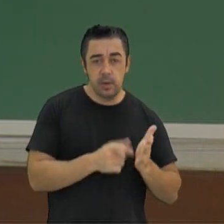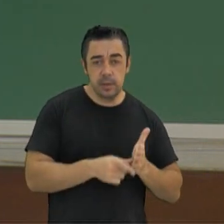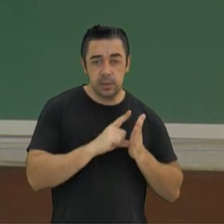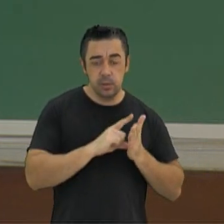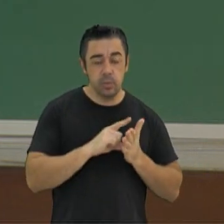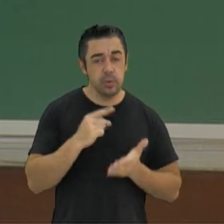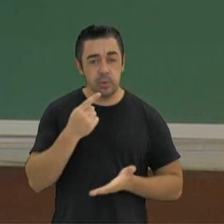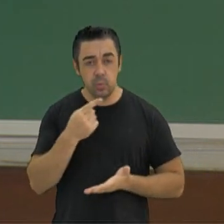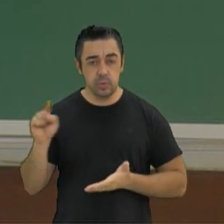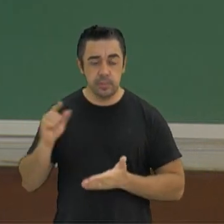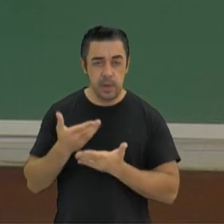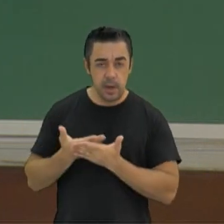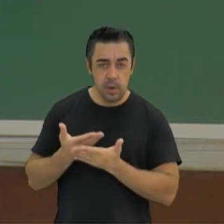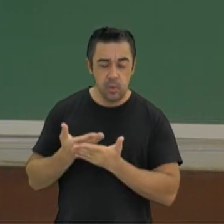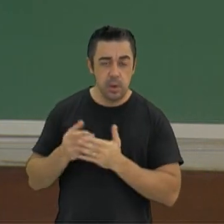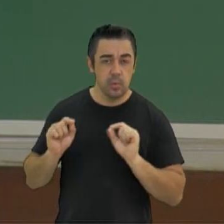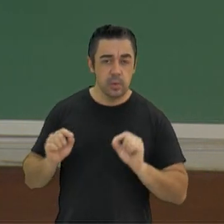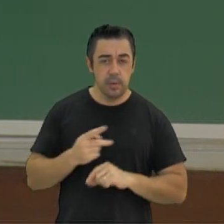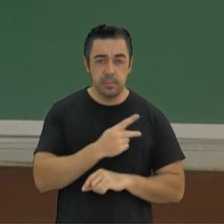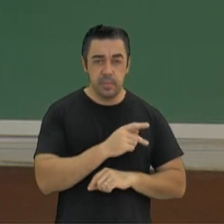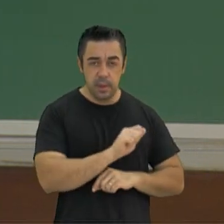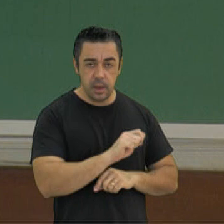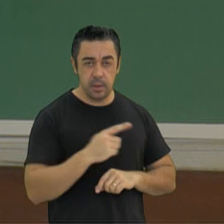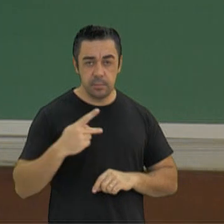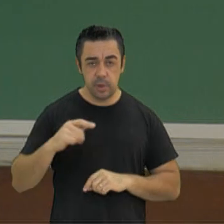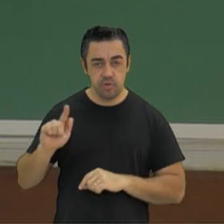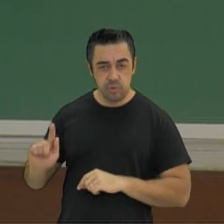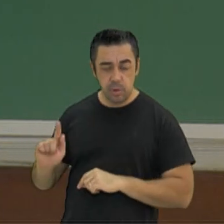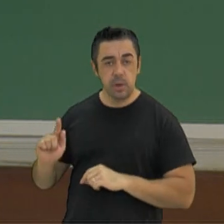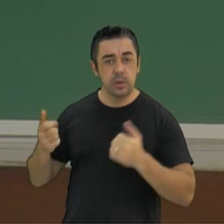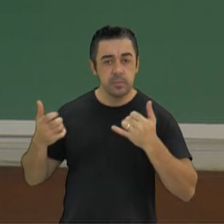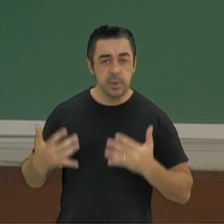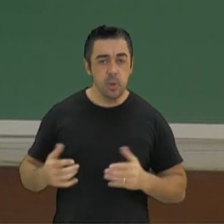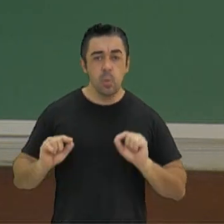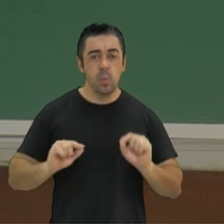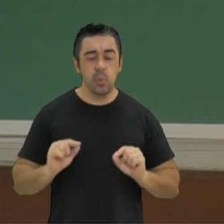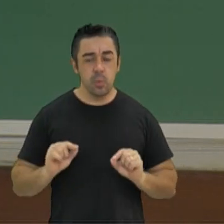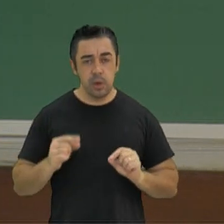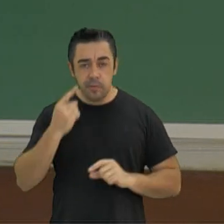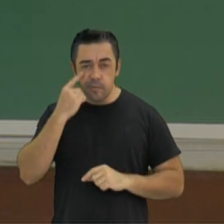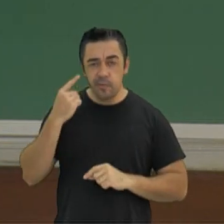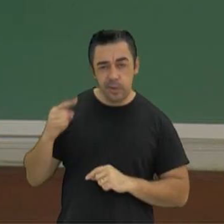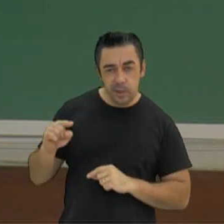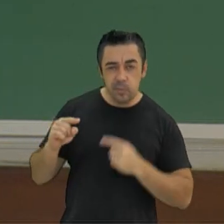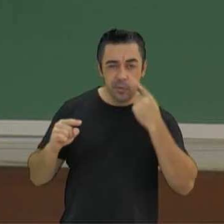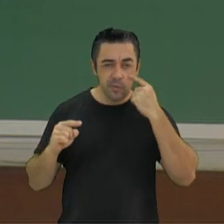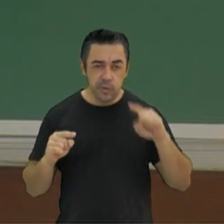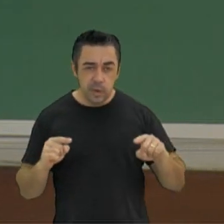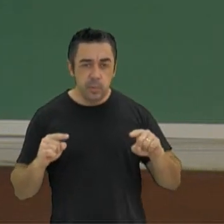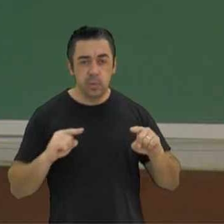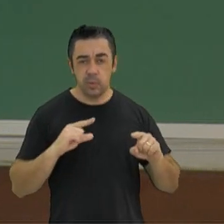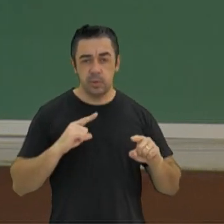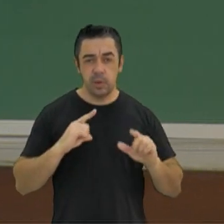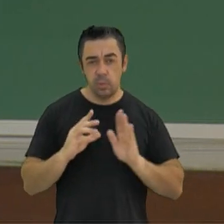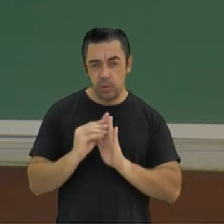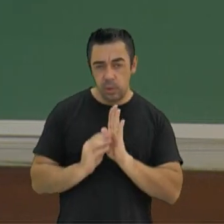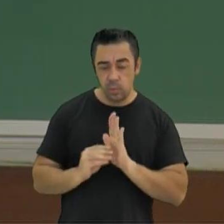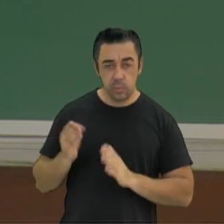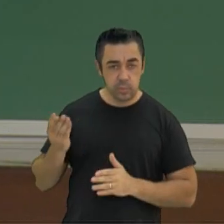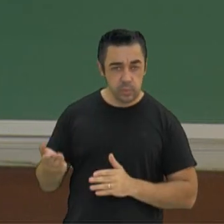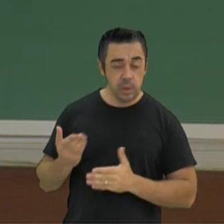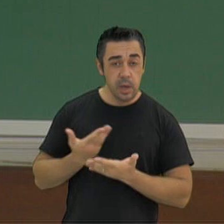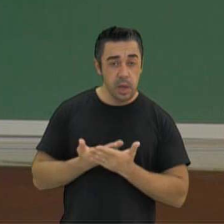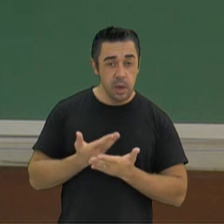foi a nossa última aula sobre PA e PG, nós falamos sobre situações problemas envolvendo esse conteúdo. Na aula